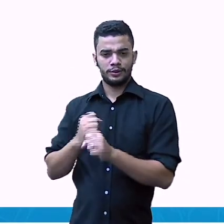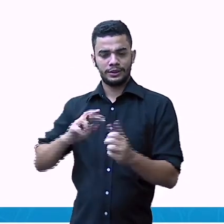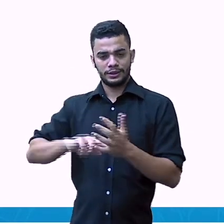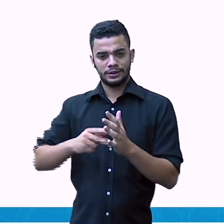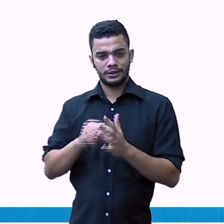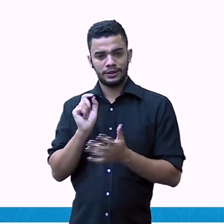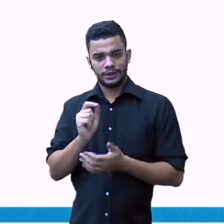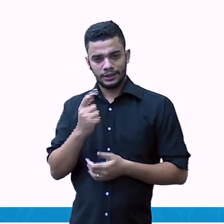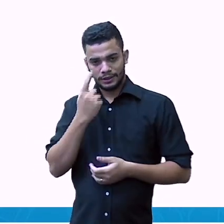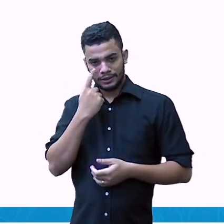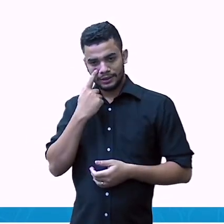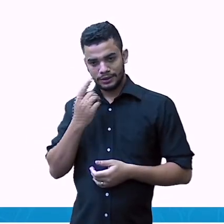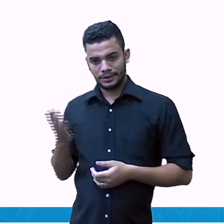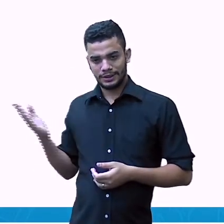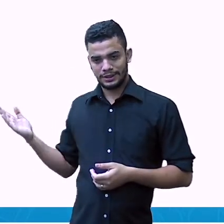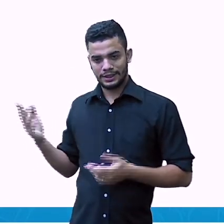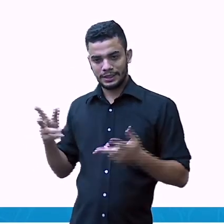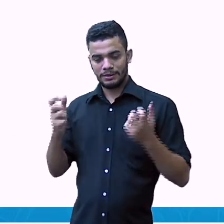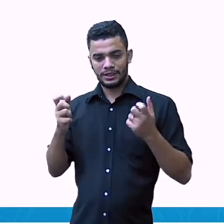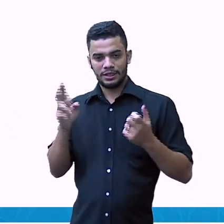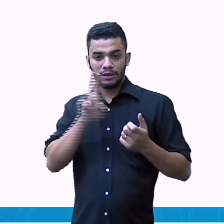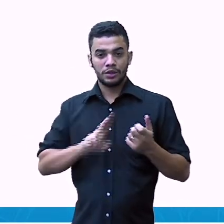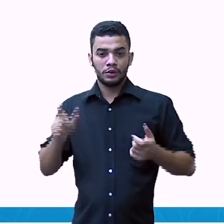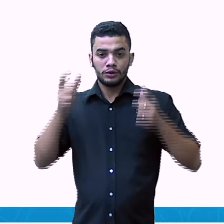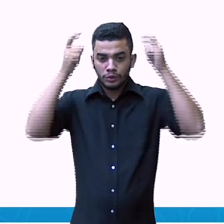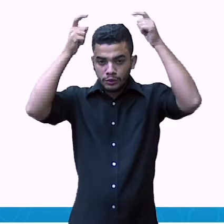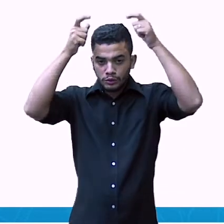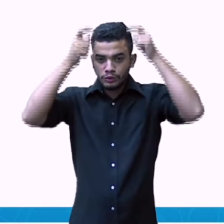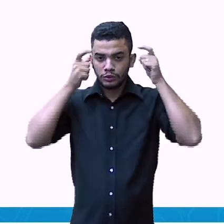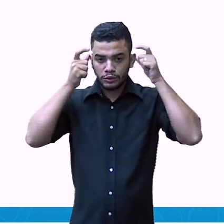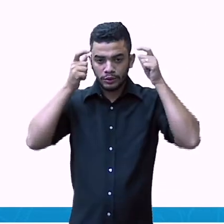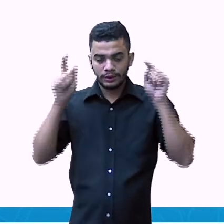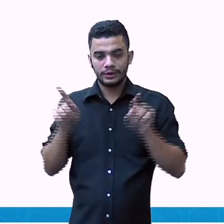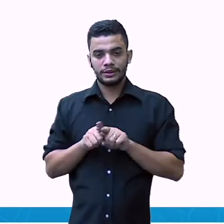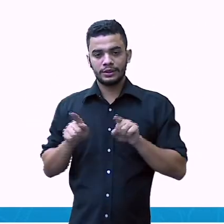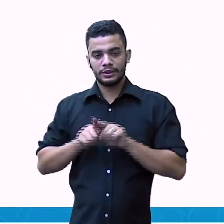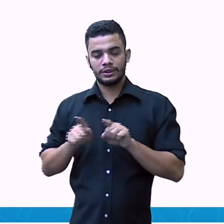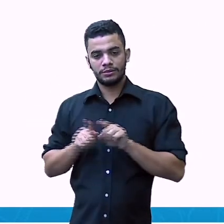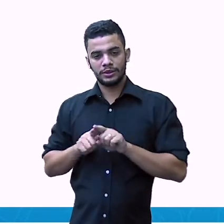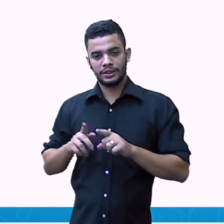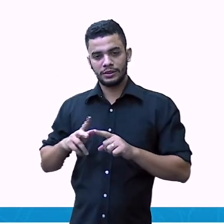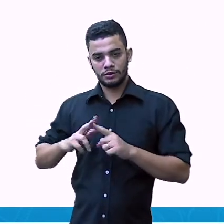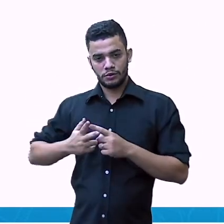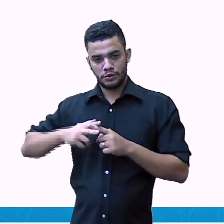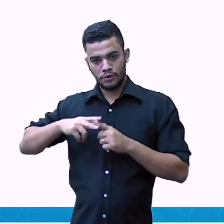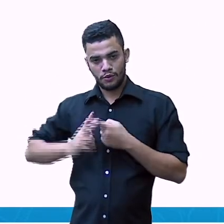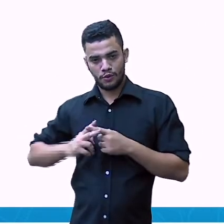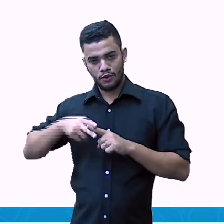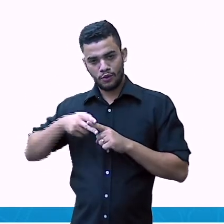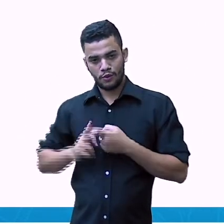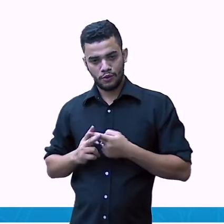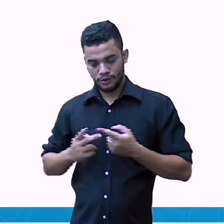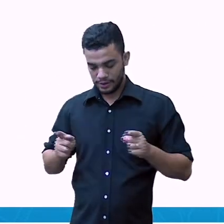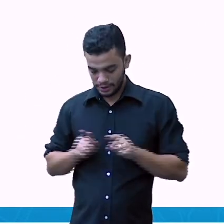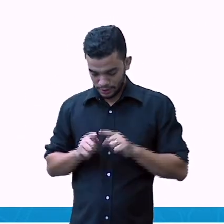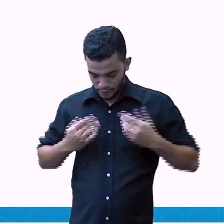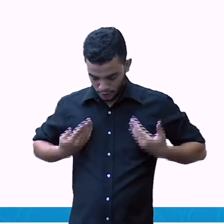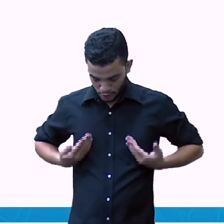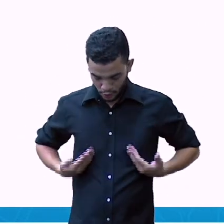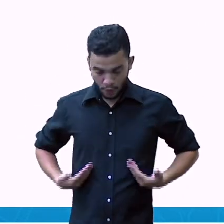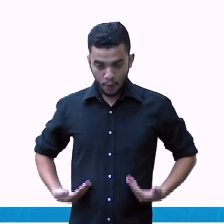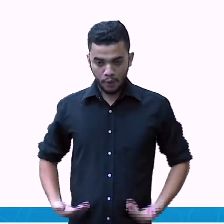olha, um EPI, um equipamento de proteção individual, que é próprio para as pessoas que trabalham em